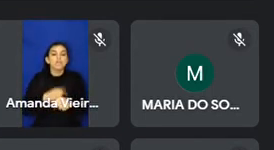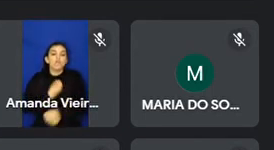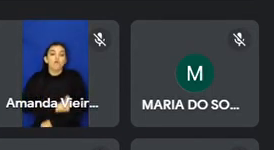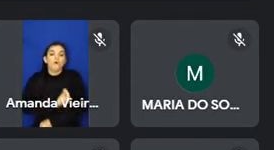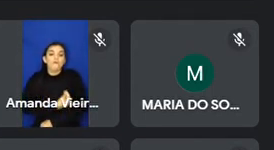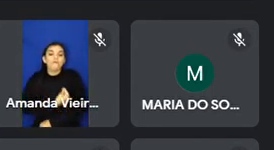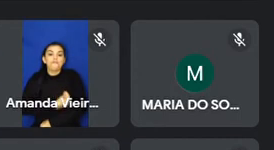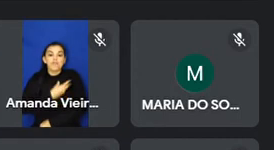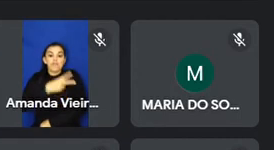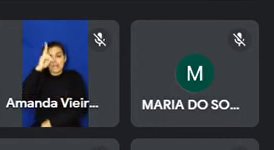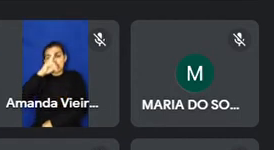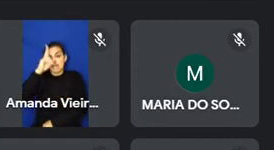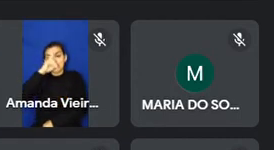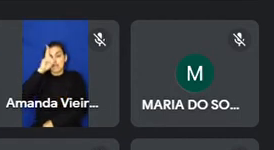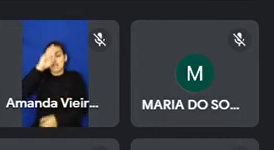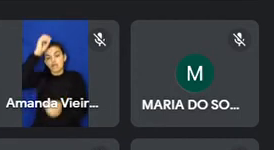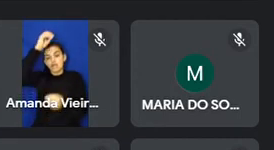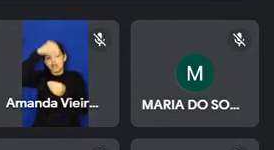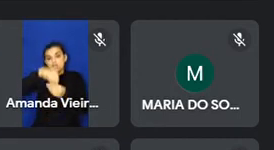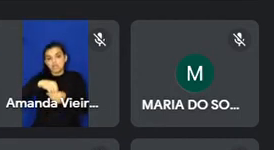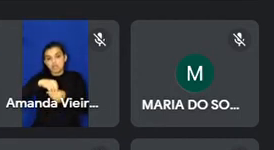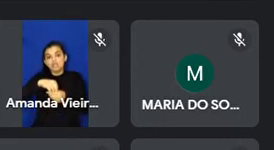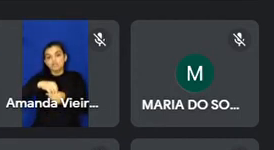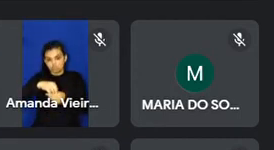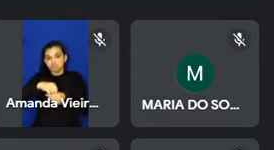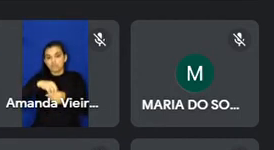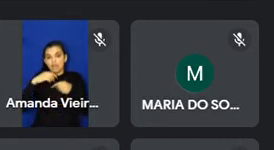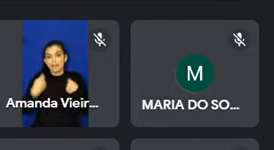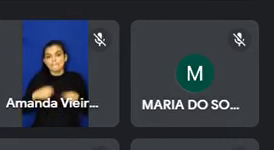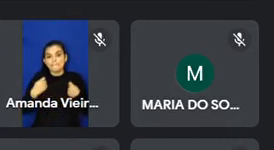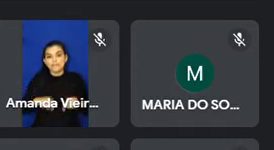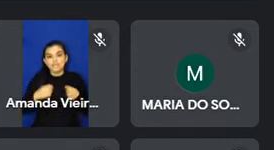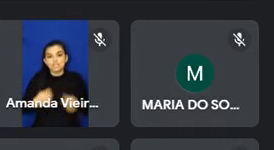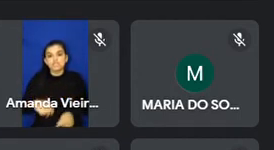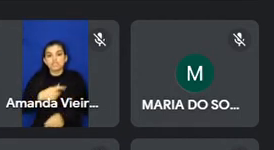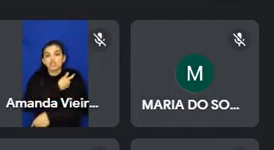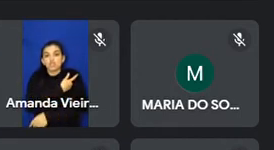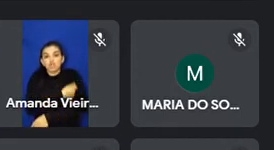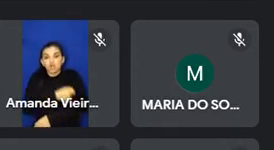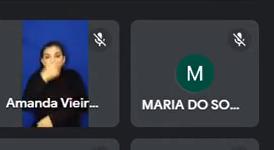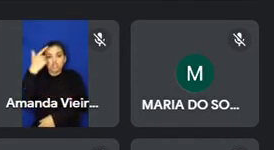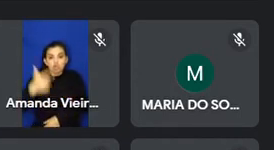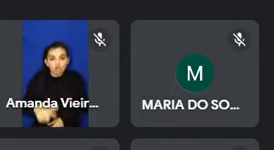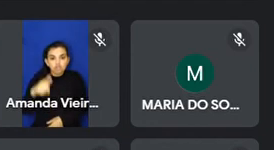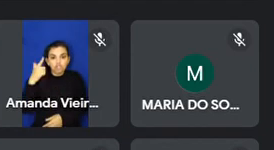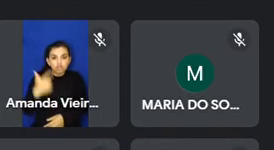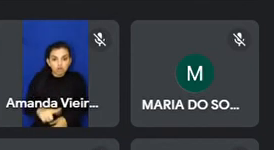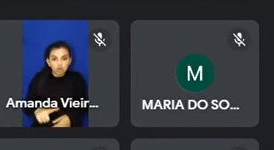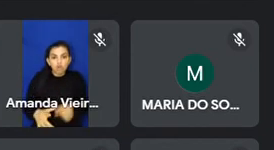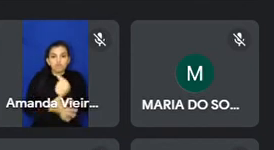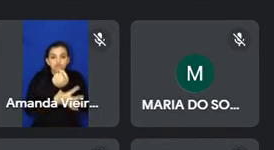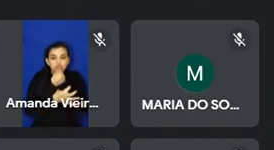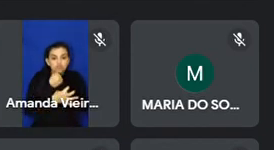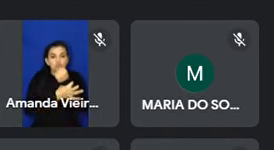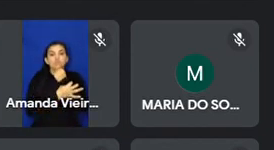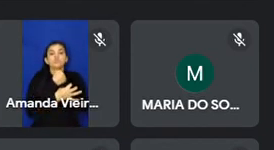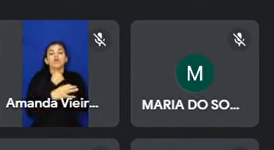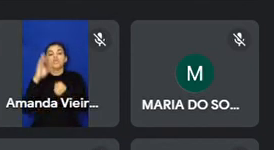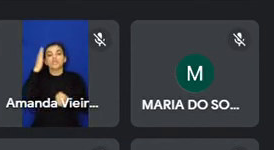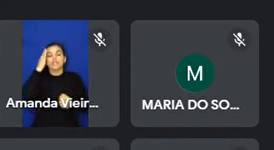memória é de 10 anos, por isso que a gente tem que fazer essas dosezinhas de reforço, mas não significa que a cada 10 anos a gente